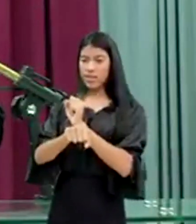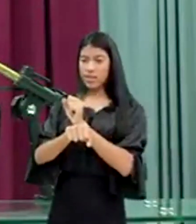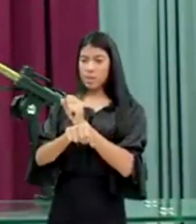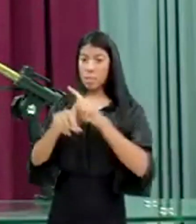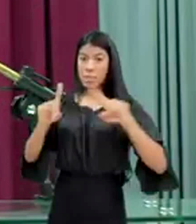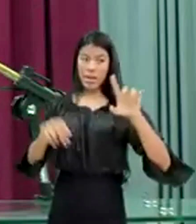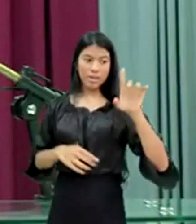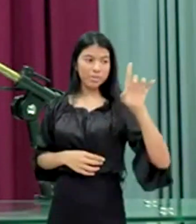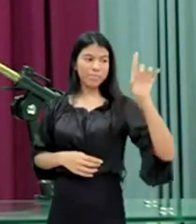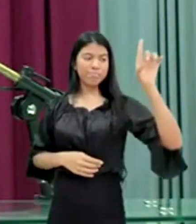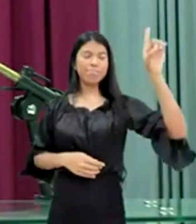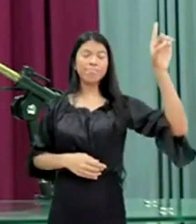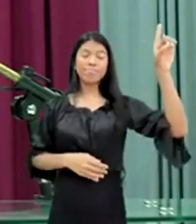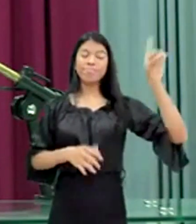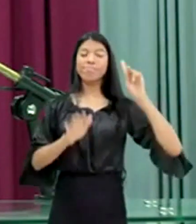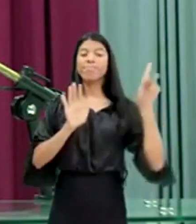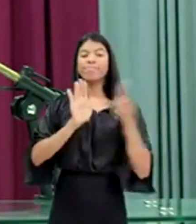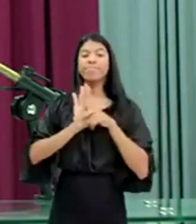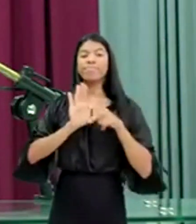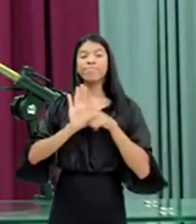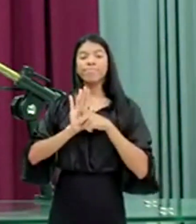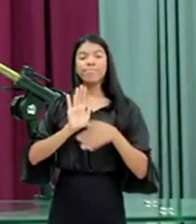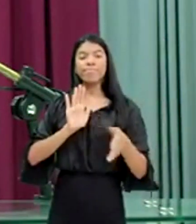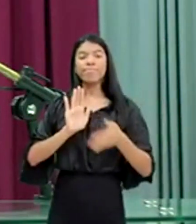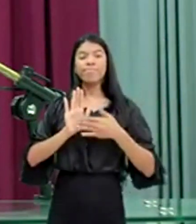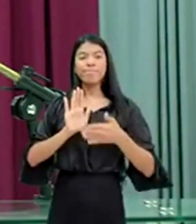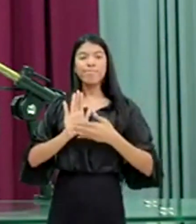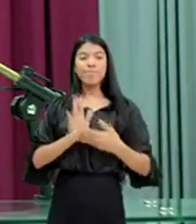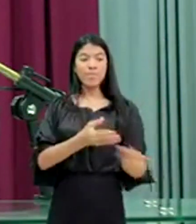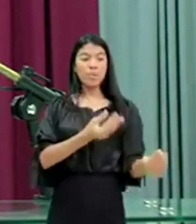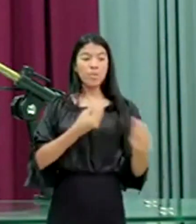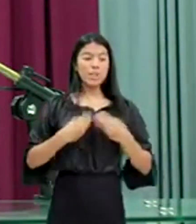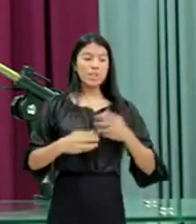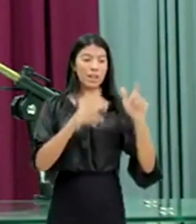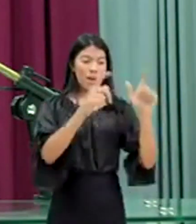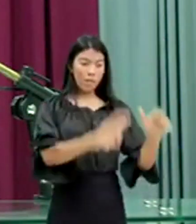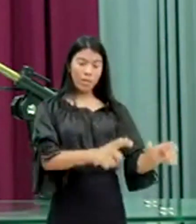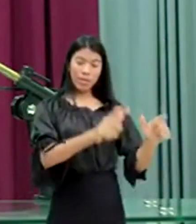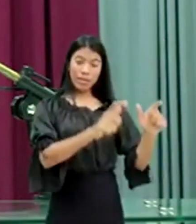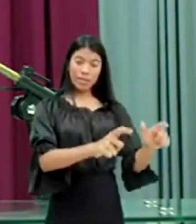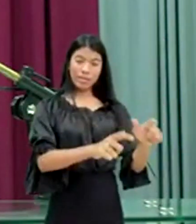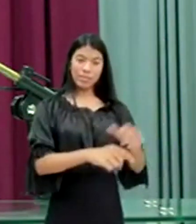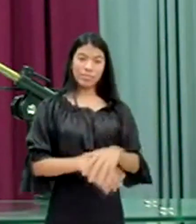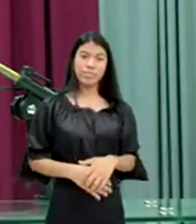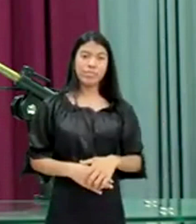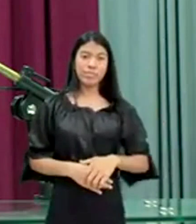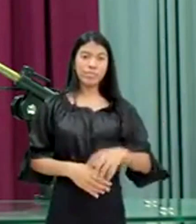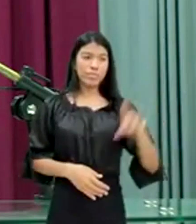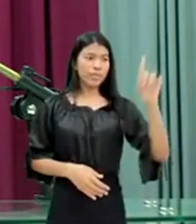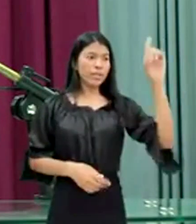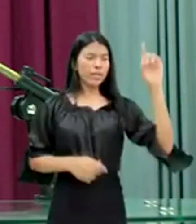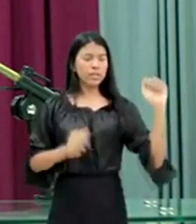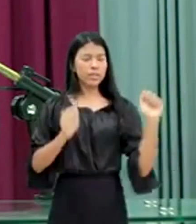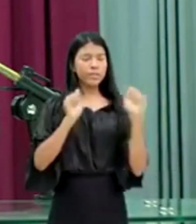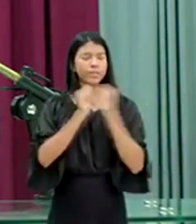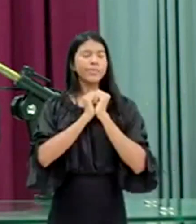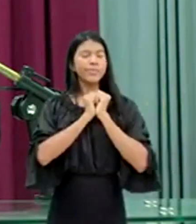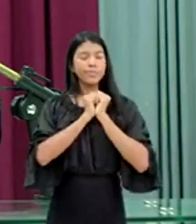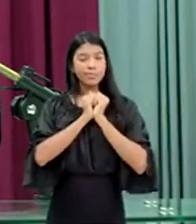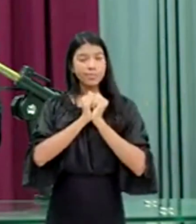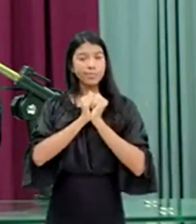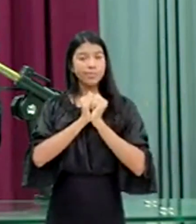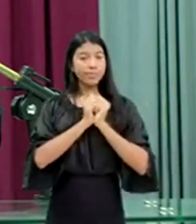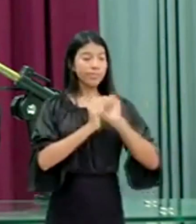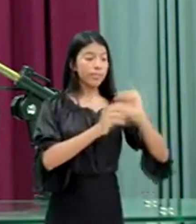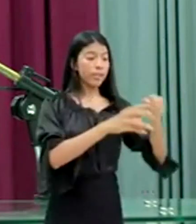nosso Deus nos prometeu dar a terra, o nosso Deus está conosco.